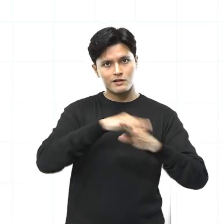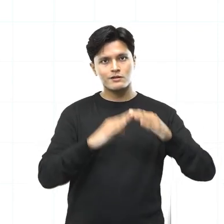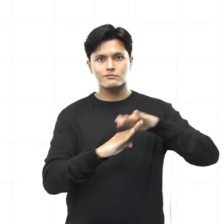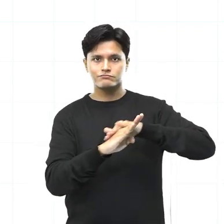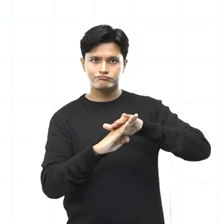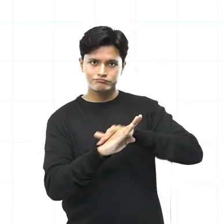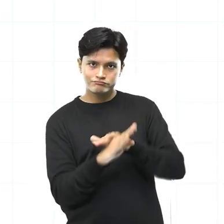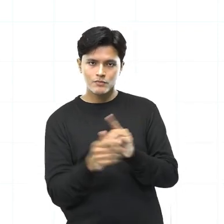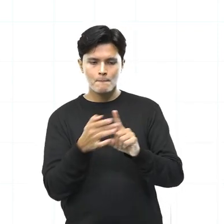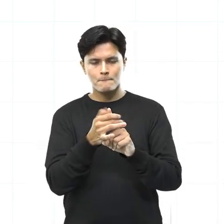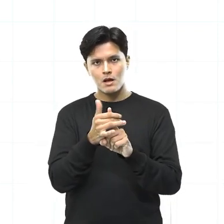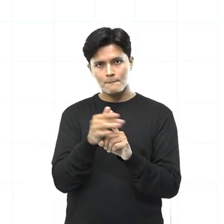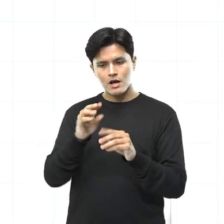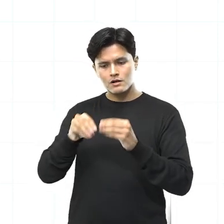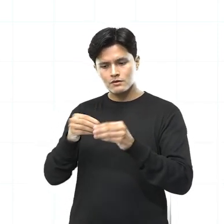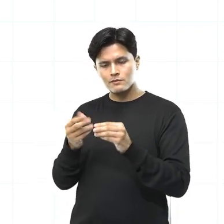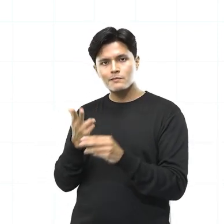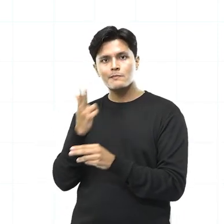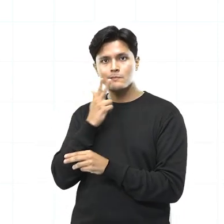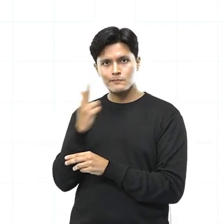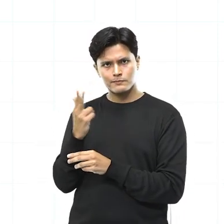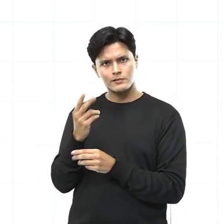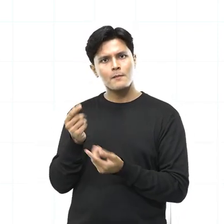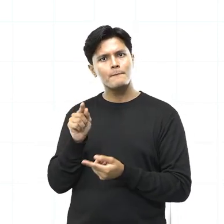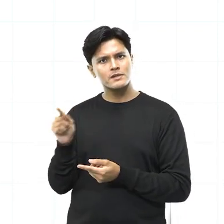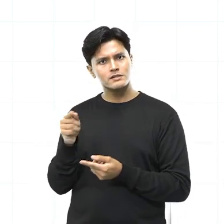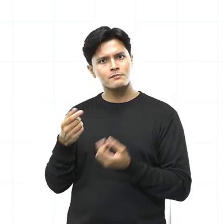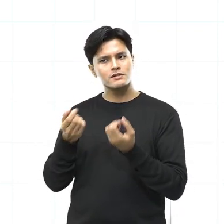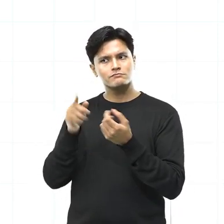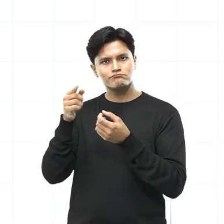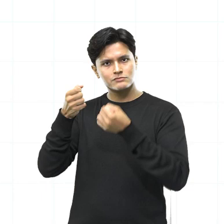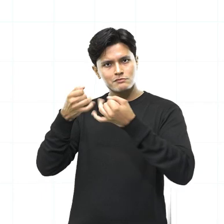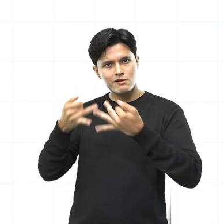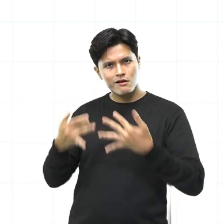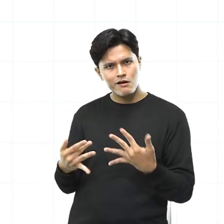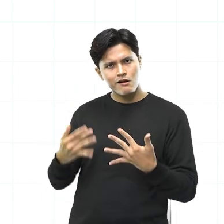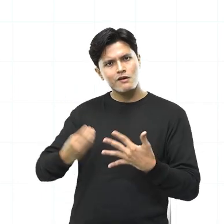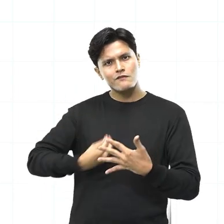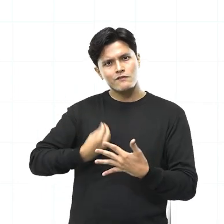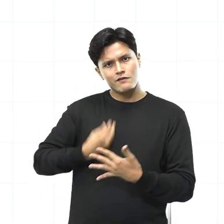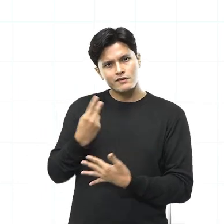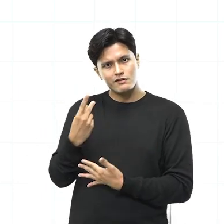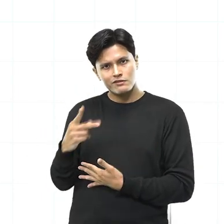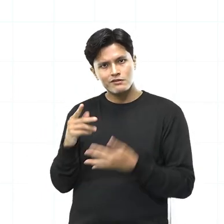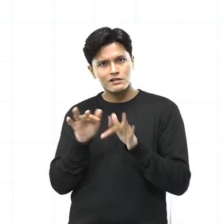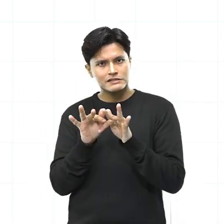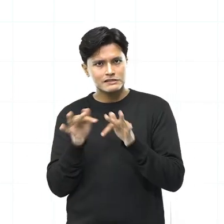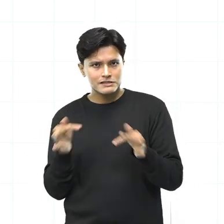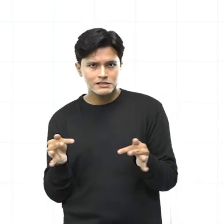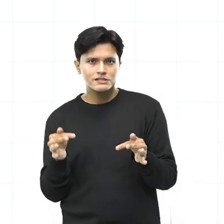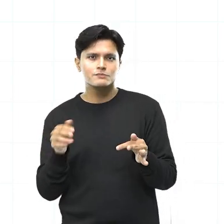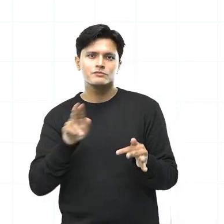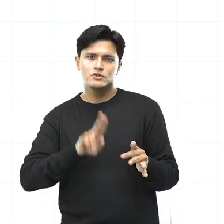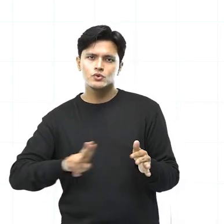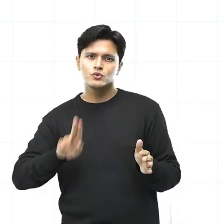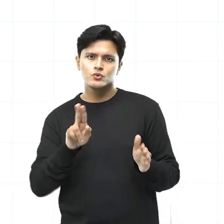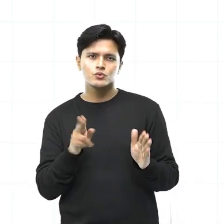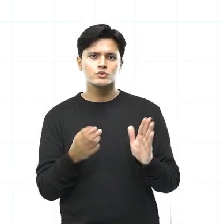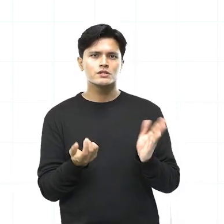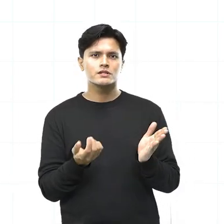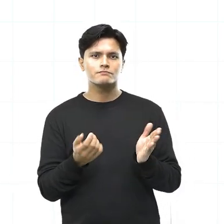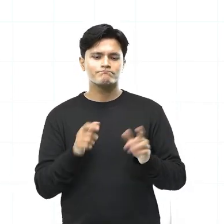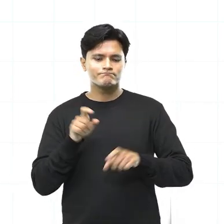descrevendo a sua vida simples, né? Que ele é o filho lá da mata, que ele tem a mão grossa de tanto trabalhar